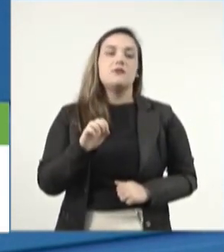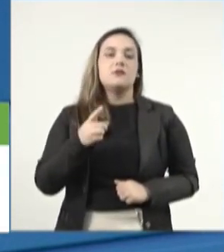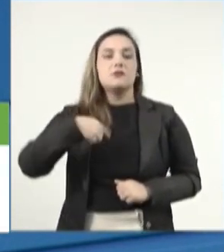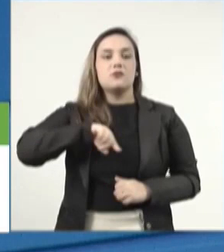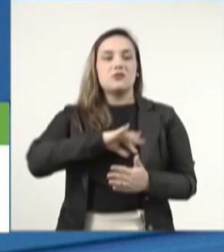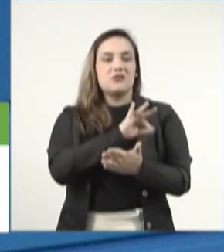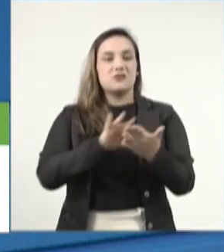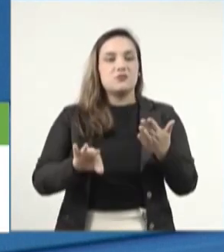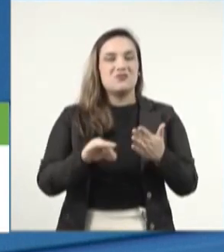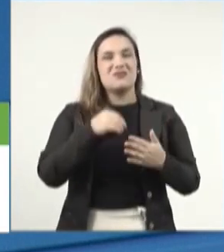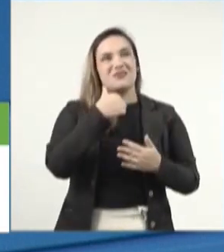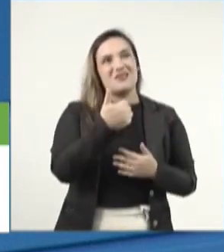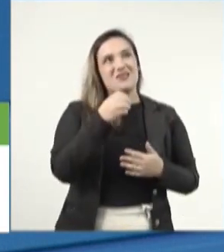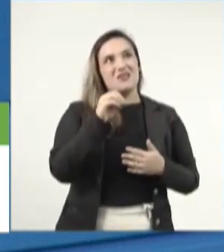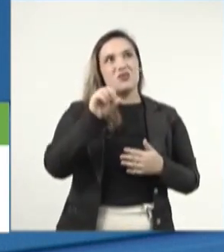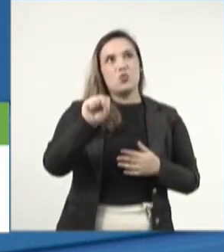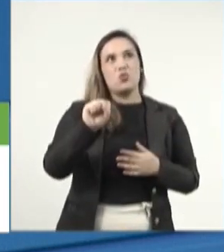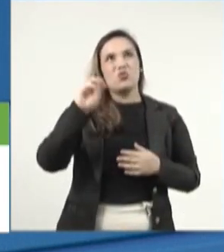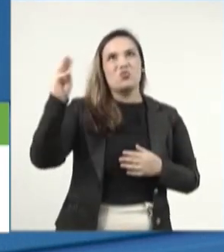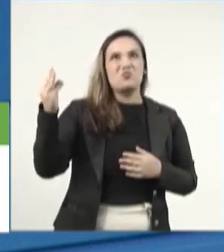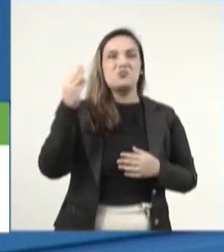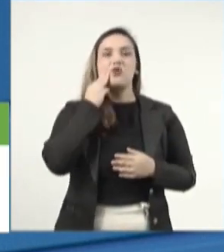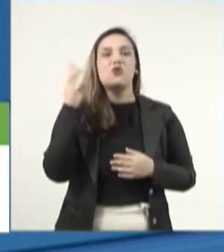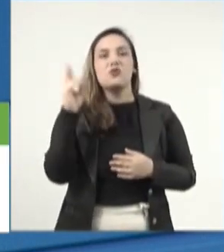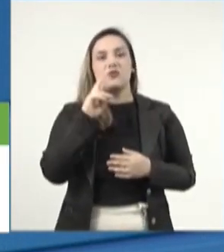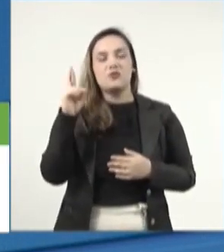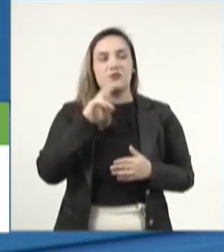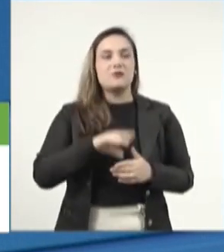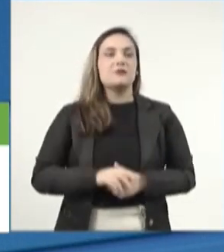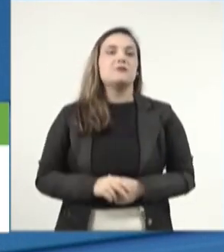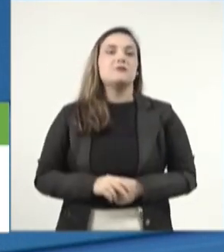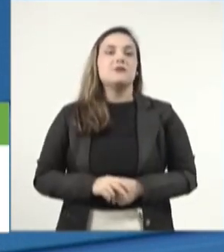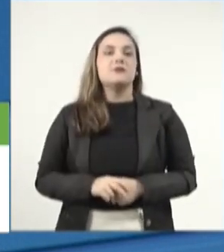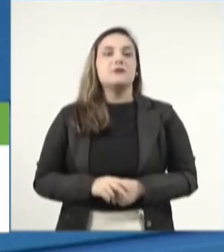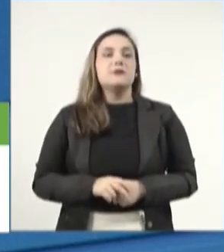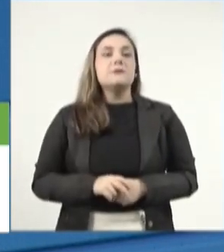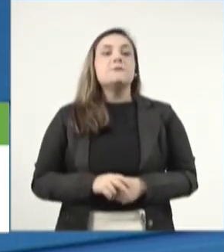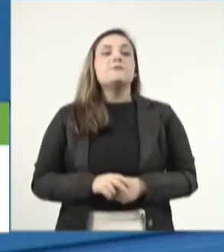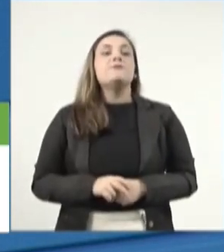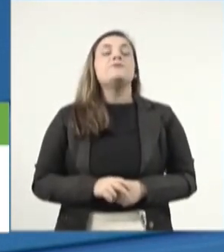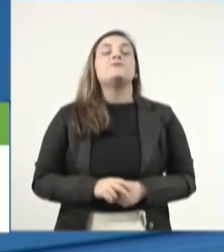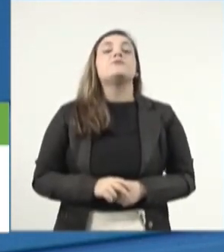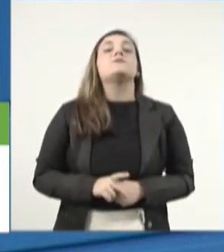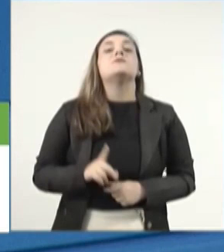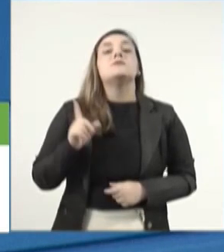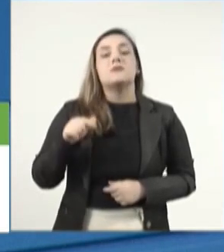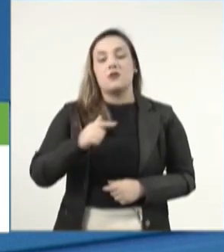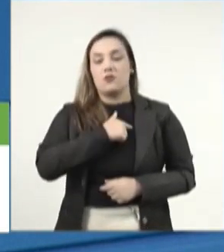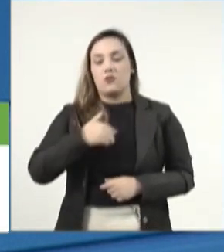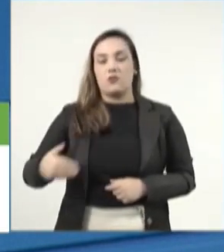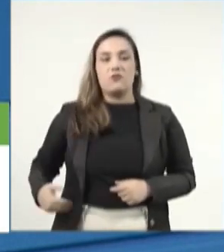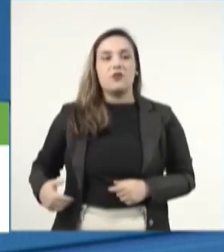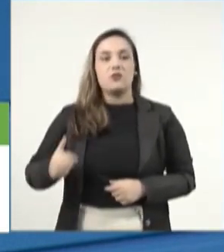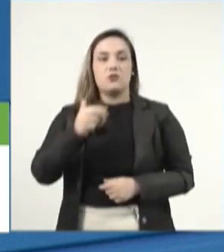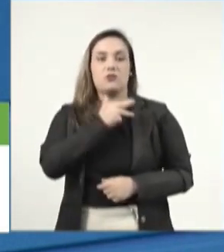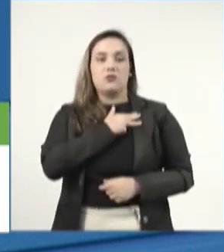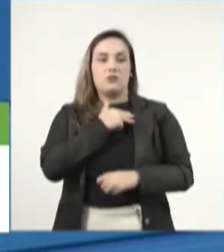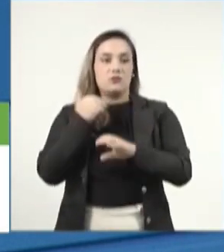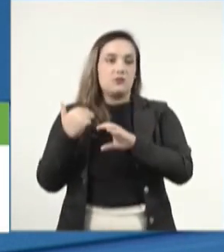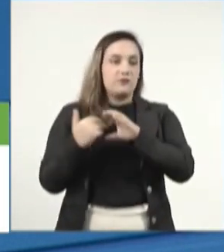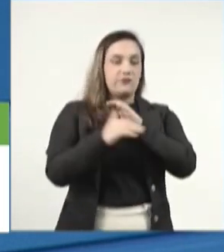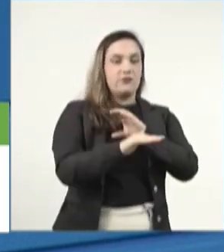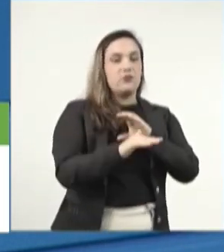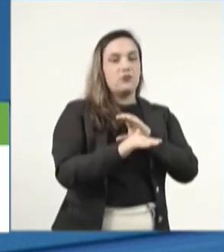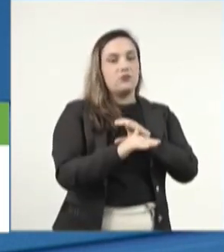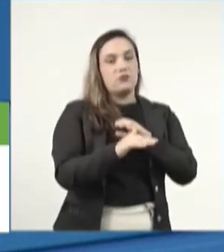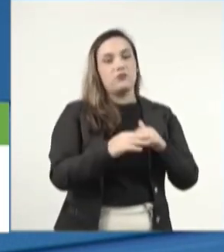assinamos 108 milhões de reais de liberação do governo Lula para